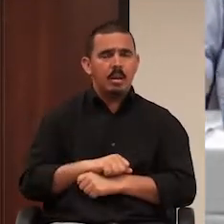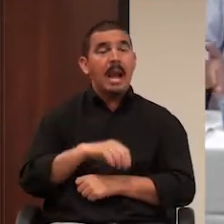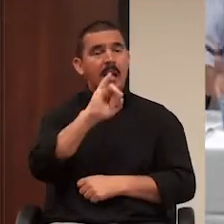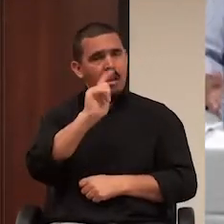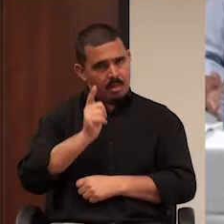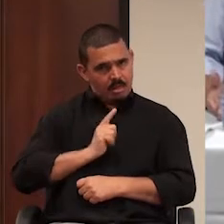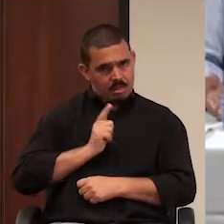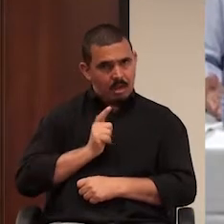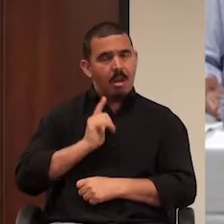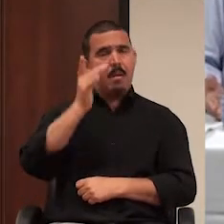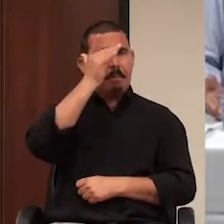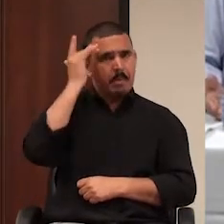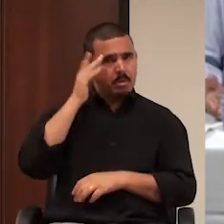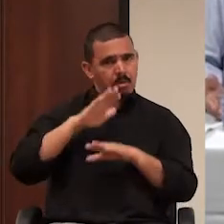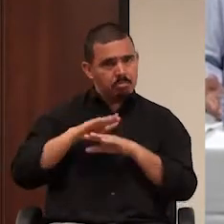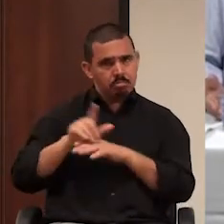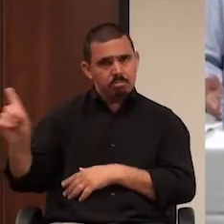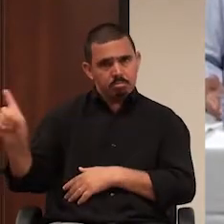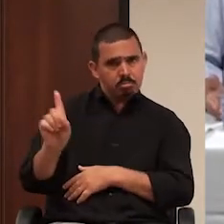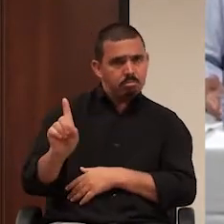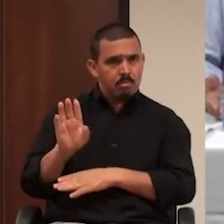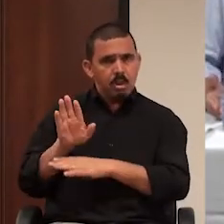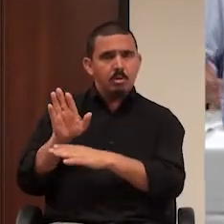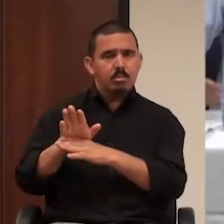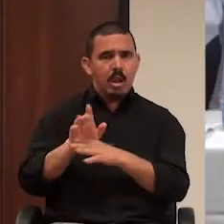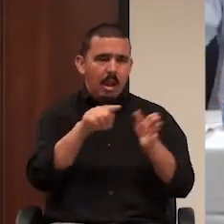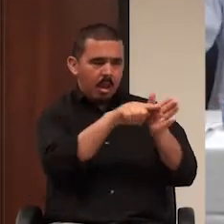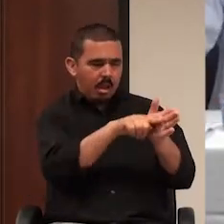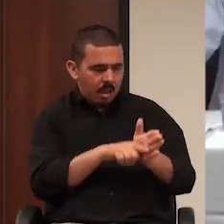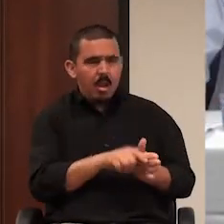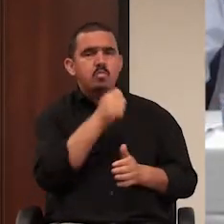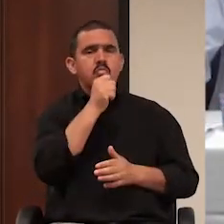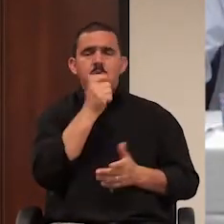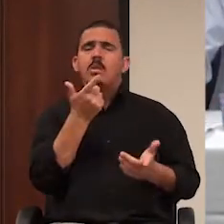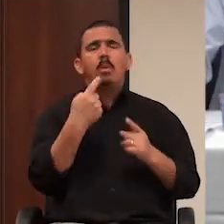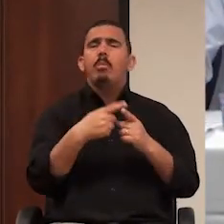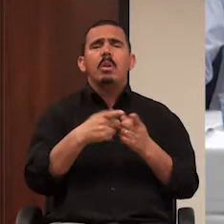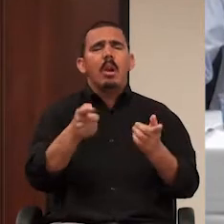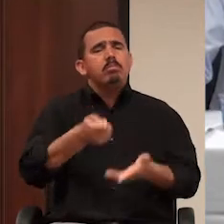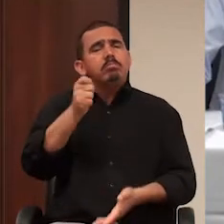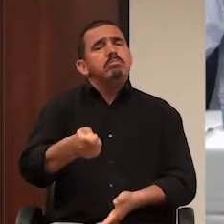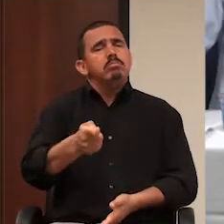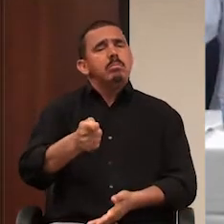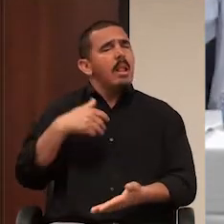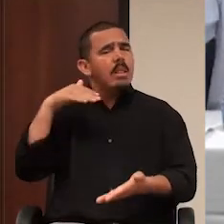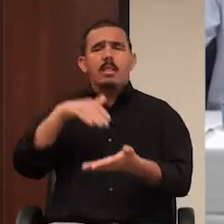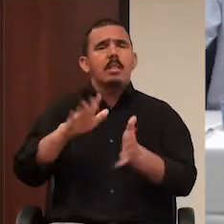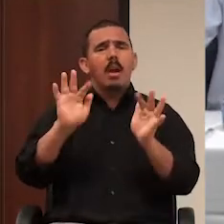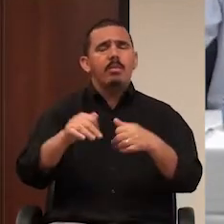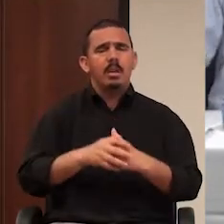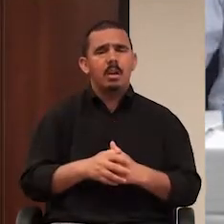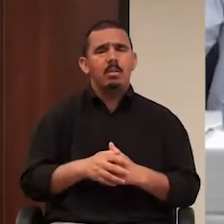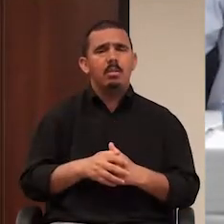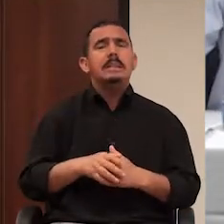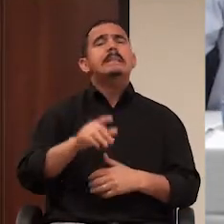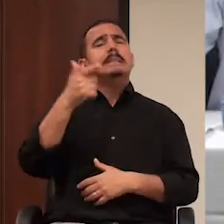curador sem a declaração da interdição, por que isso não pode se tornar definitivo ao final do processo? Por que ao final do processo o